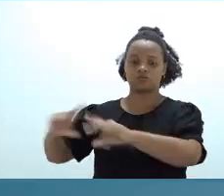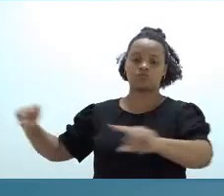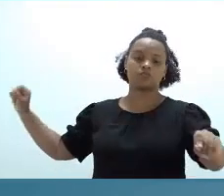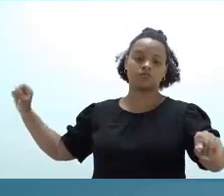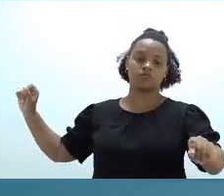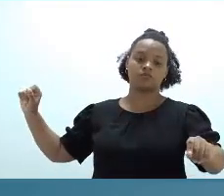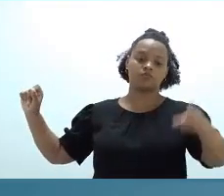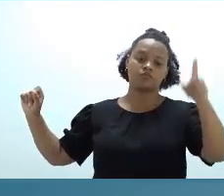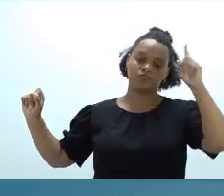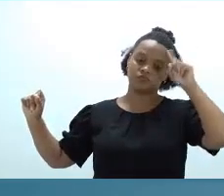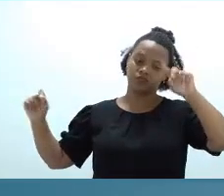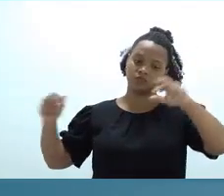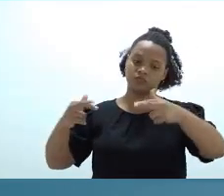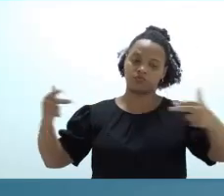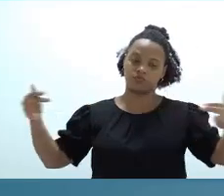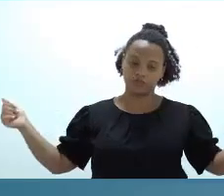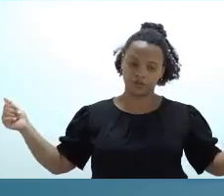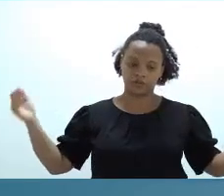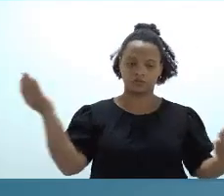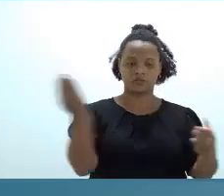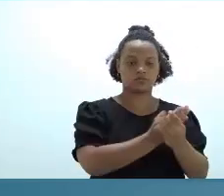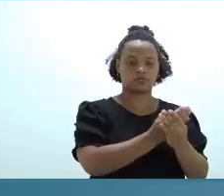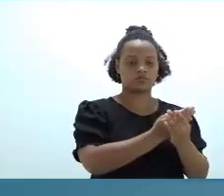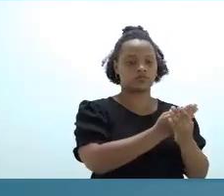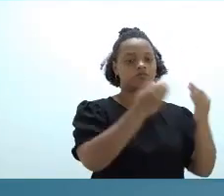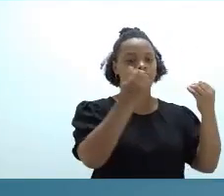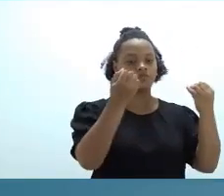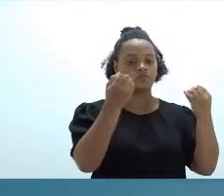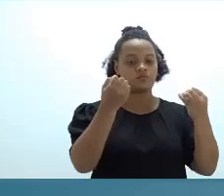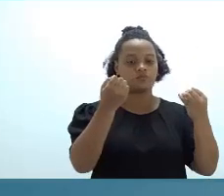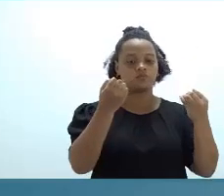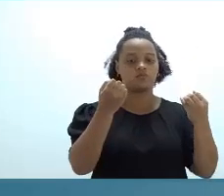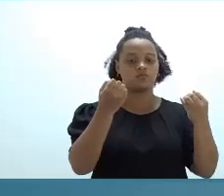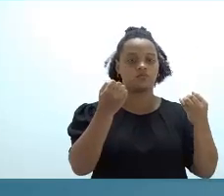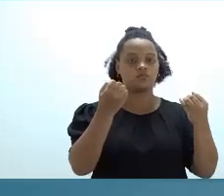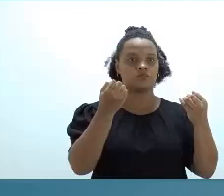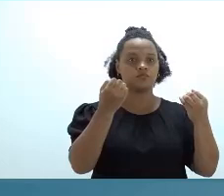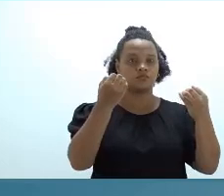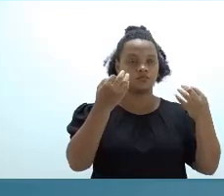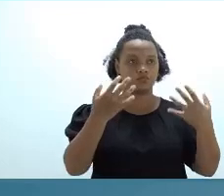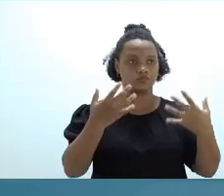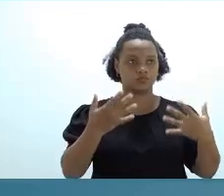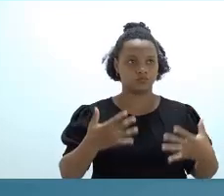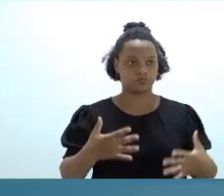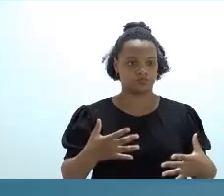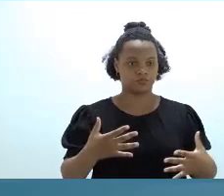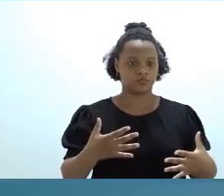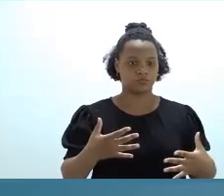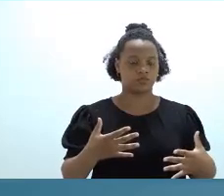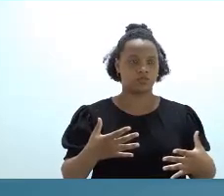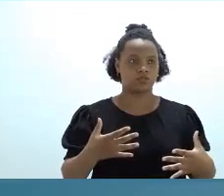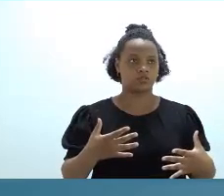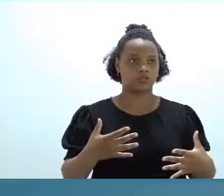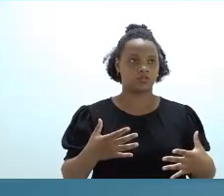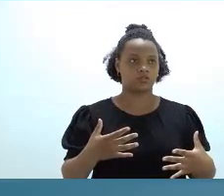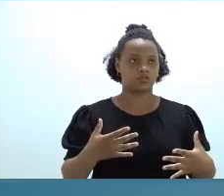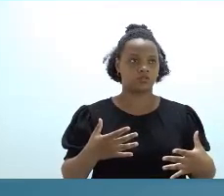foi proposta, continua a emenda, tão somente em face do auto de ação 1001